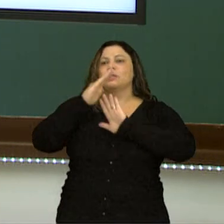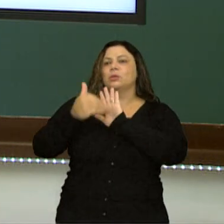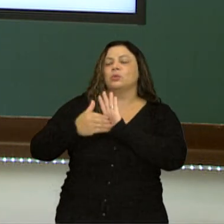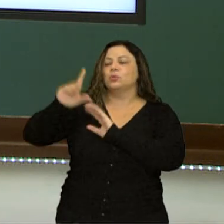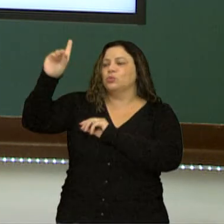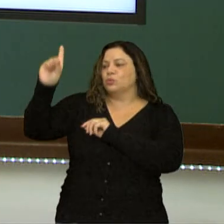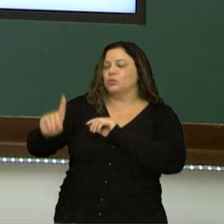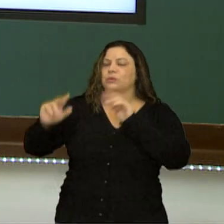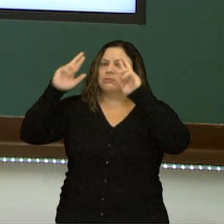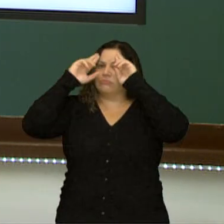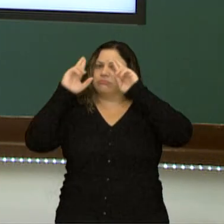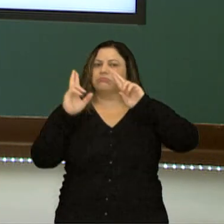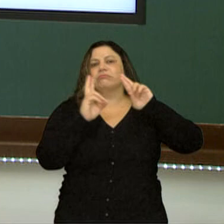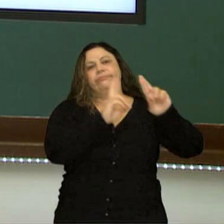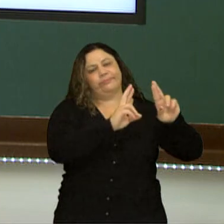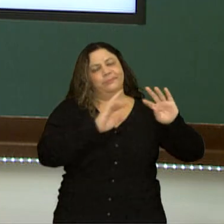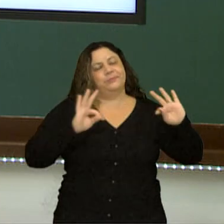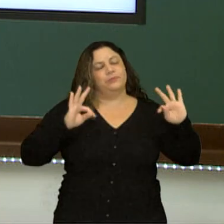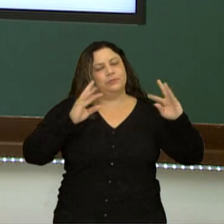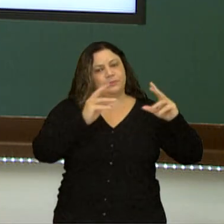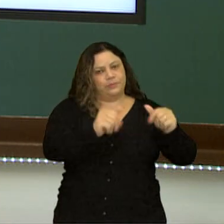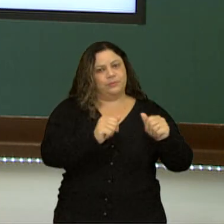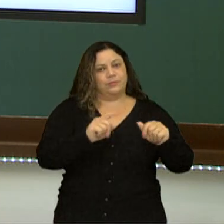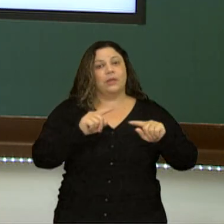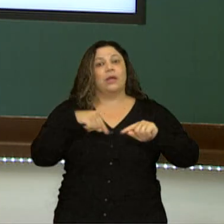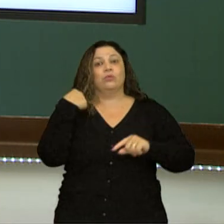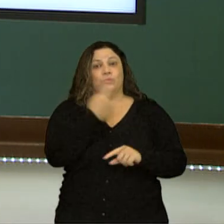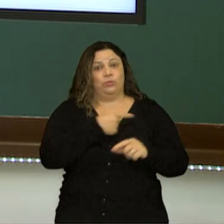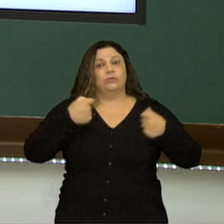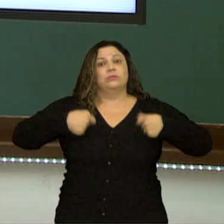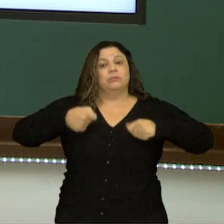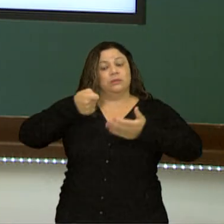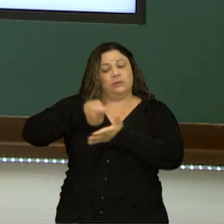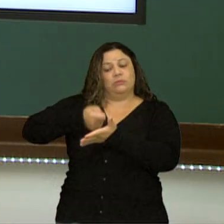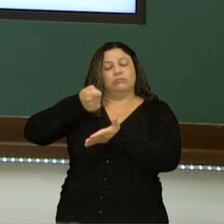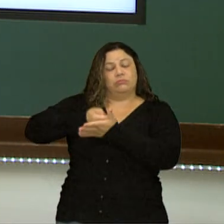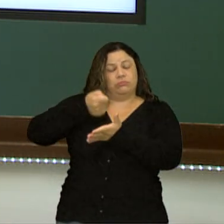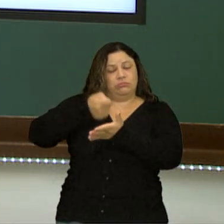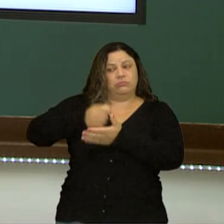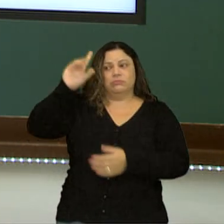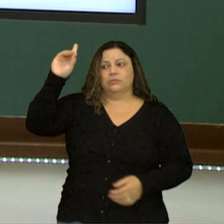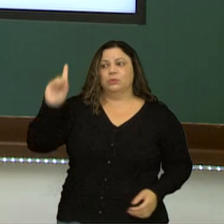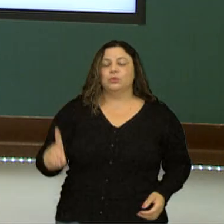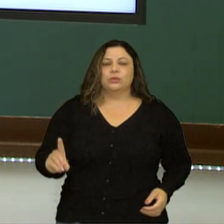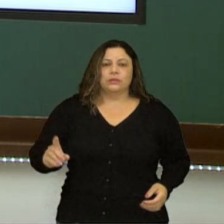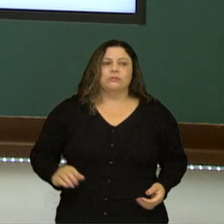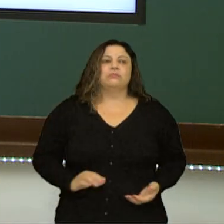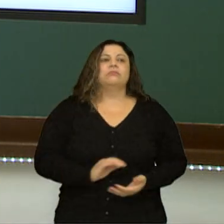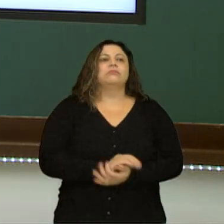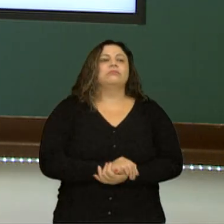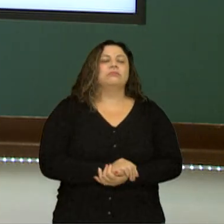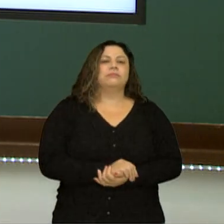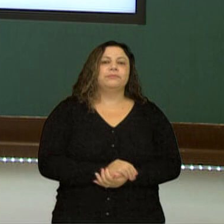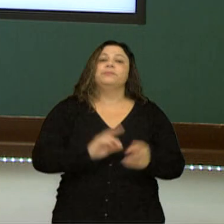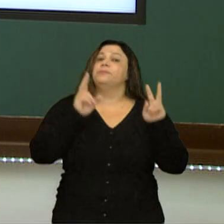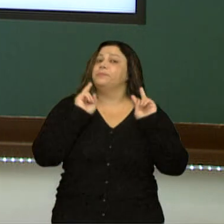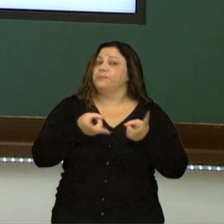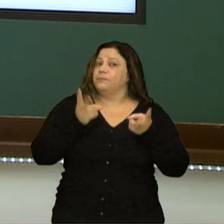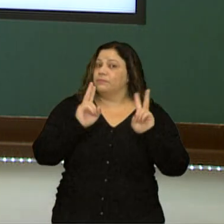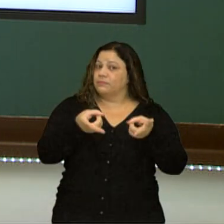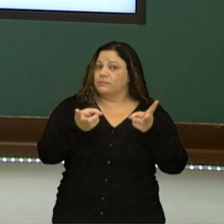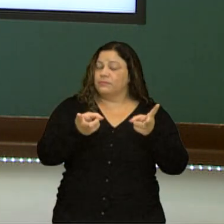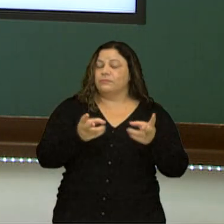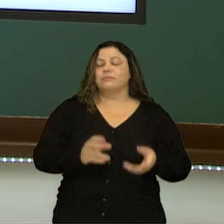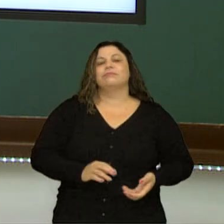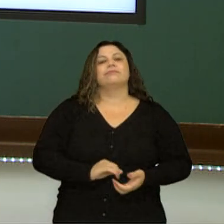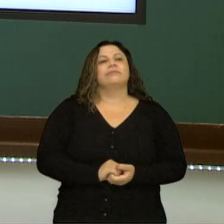o uso deles, a cobrança, né, dos nossos direitos. Continuando, veja